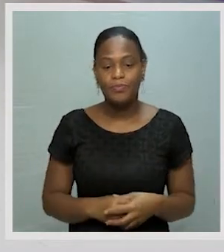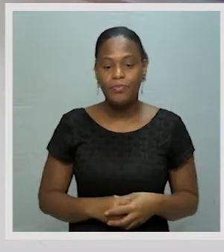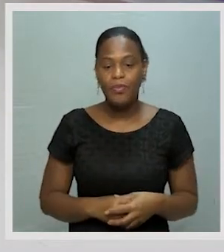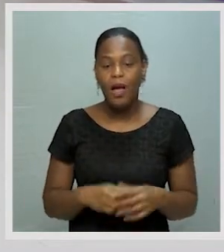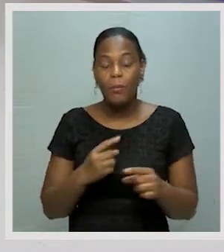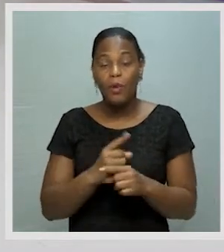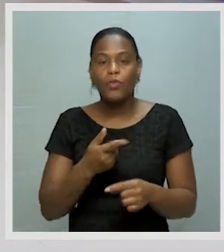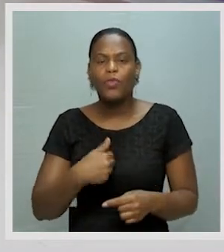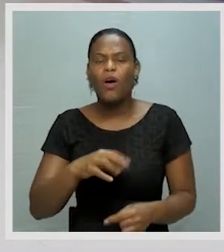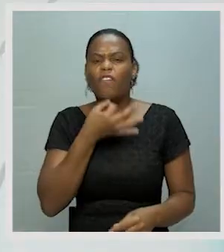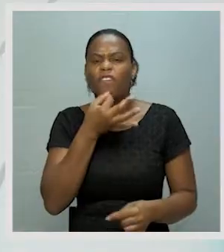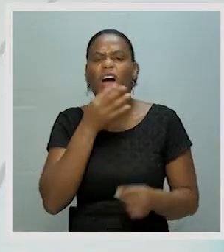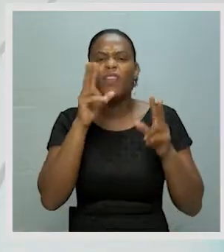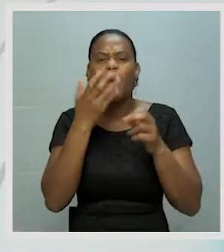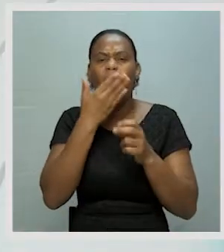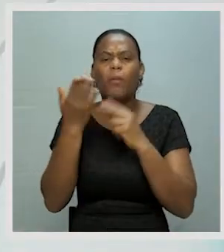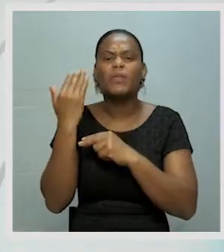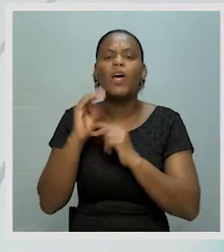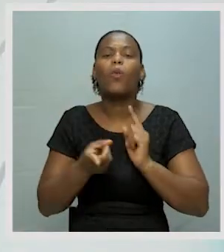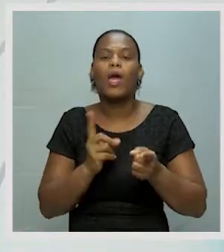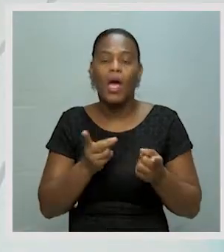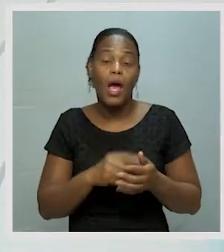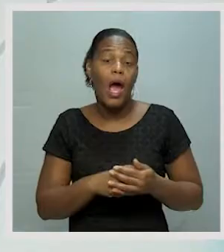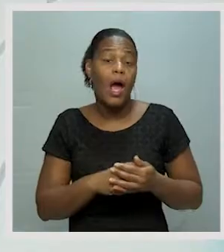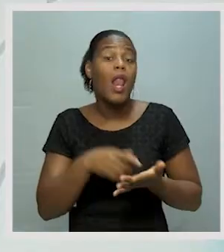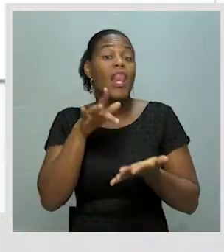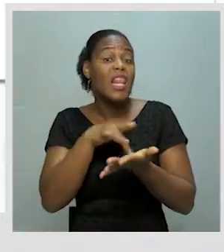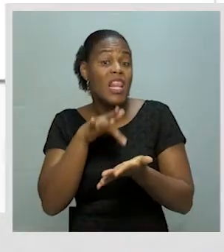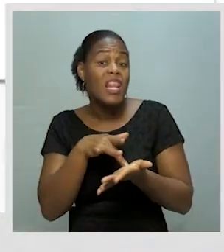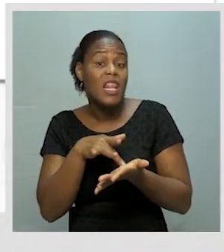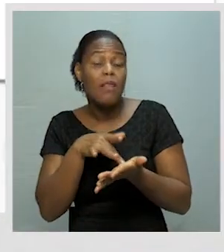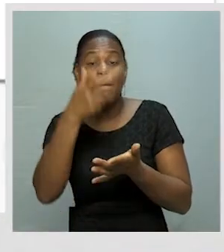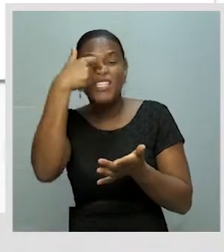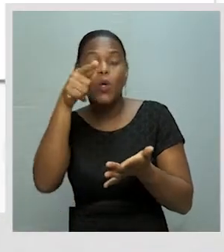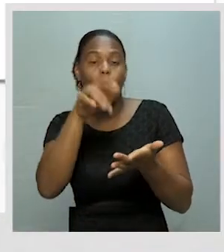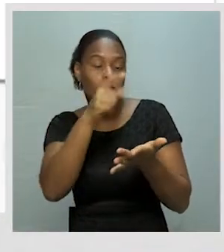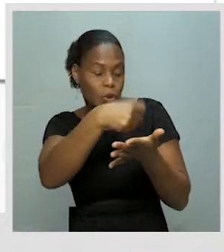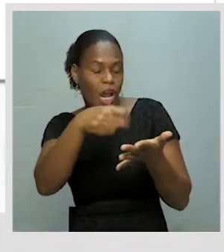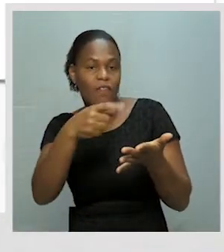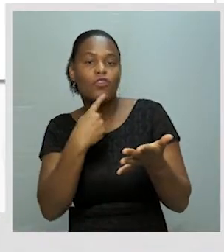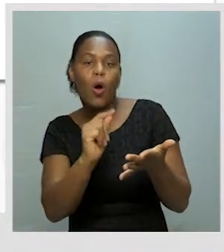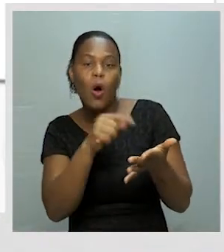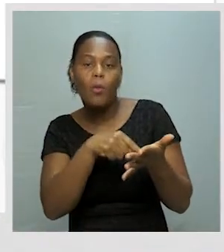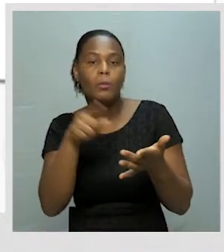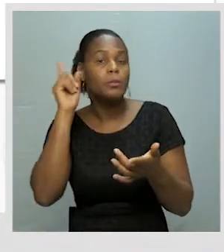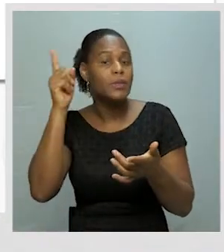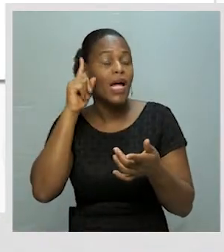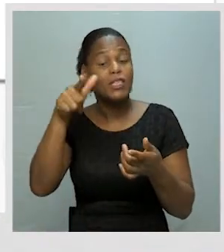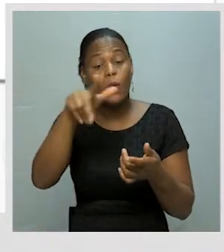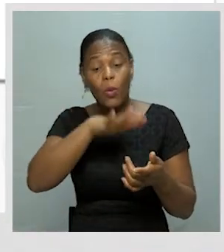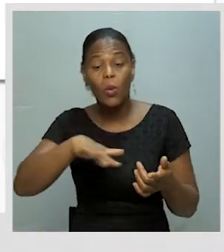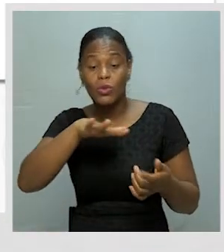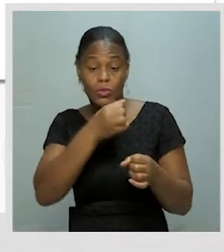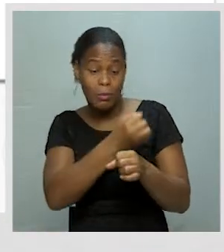quê? Nós falamos de referências bibliográficas, a sua importância, a sua localização no trabalho, no